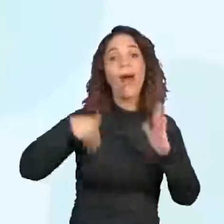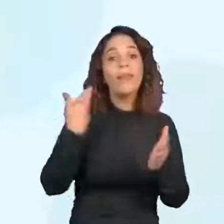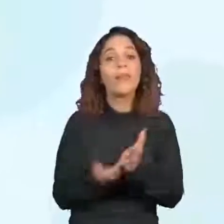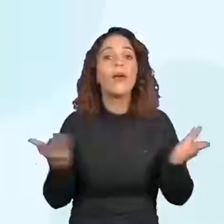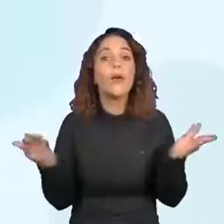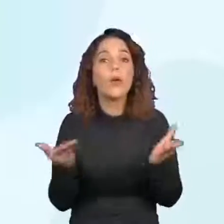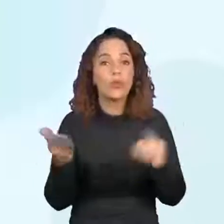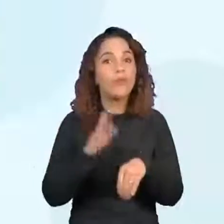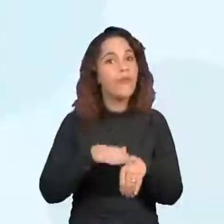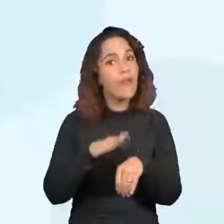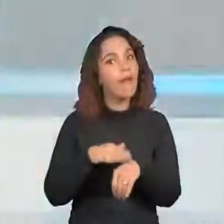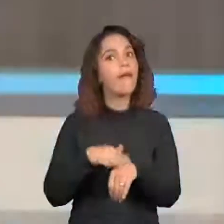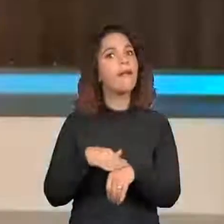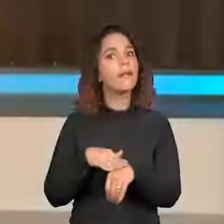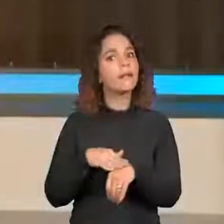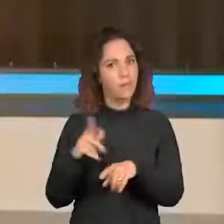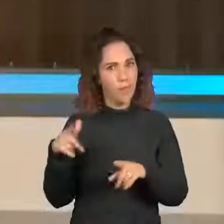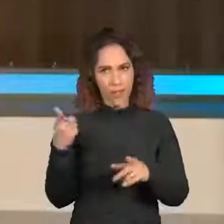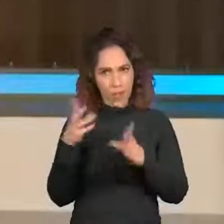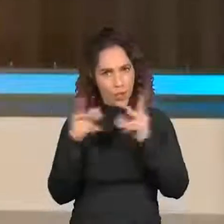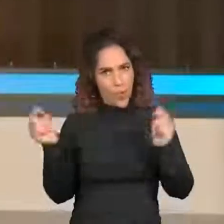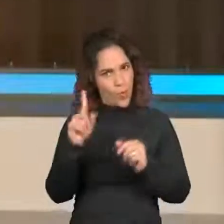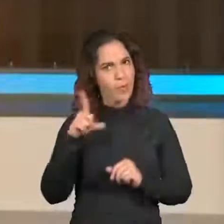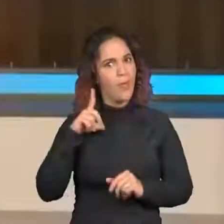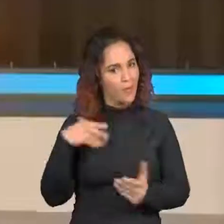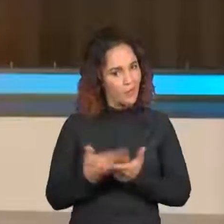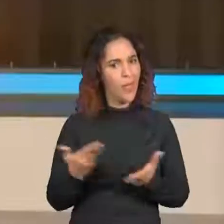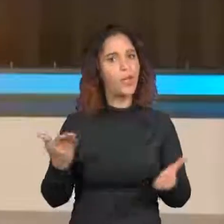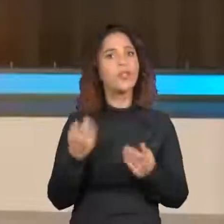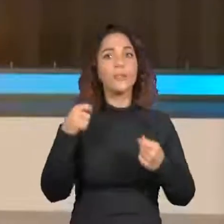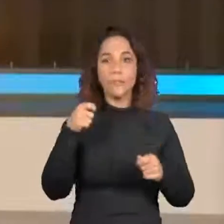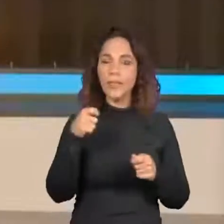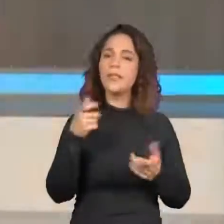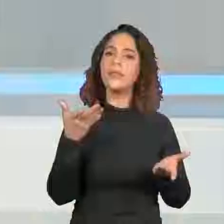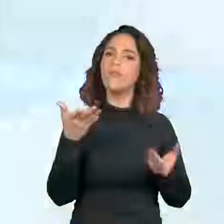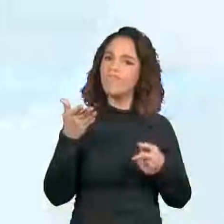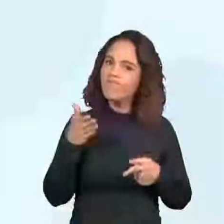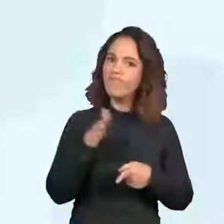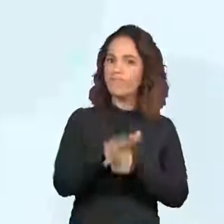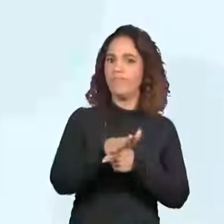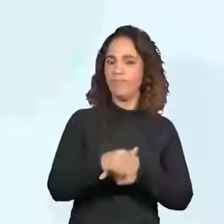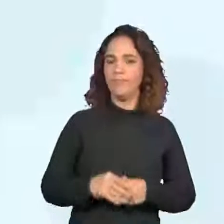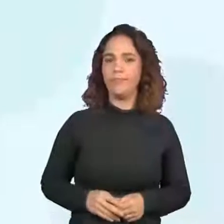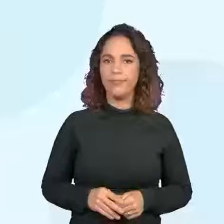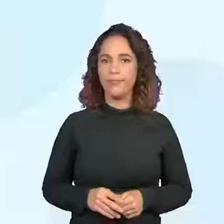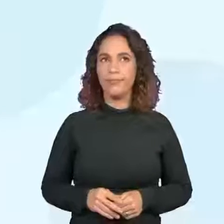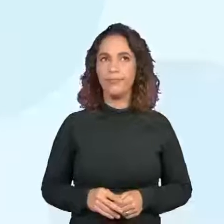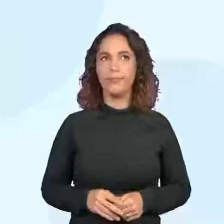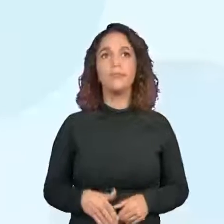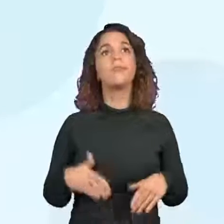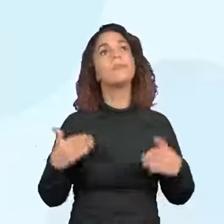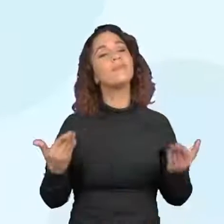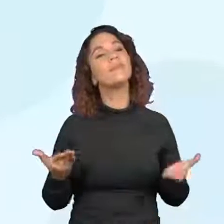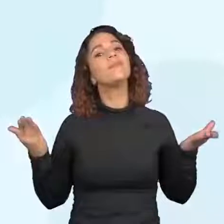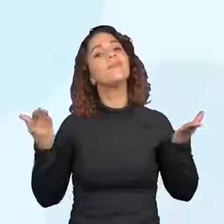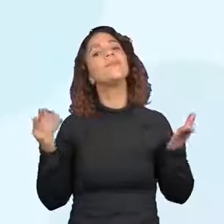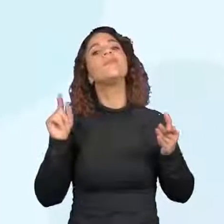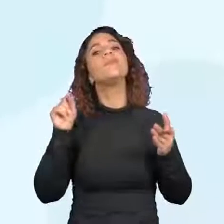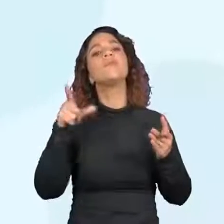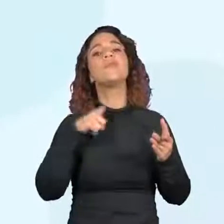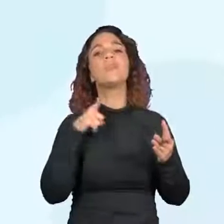gente, nessas comunidades, porque elas existem, precisam ser assistidas. E a gente fecha com a